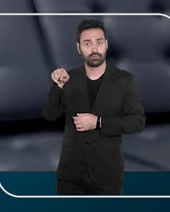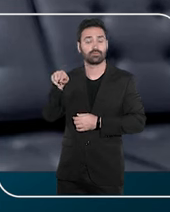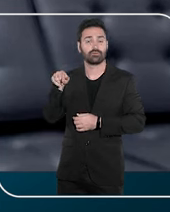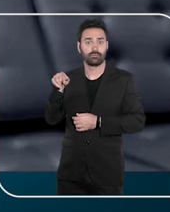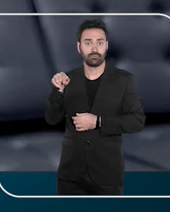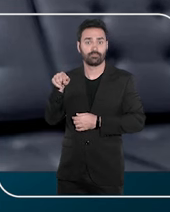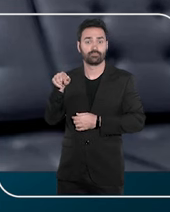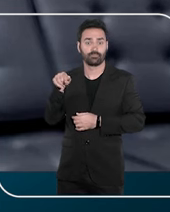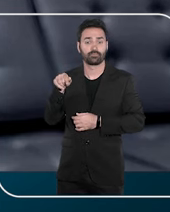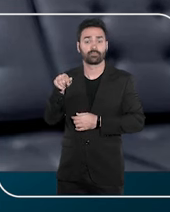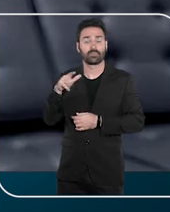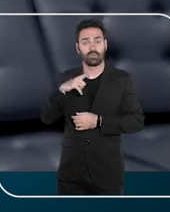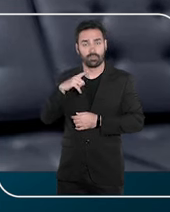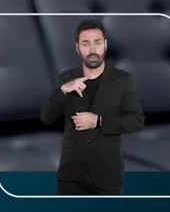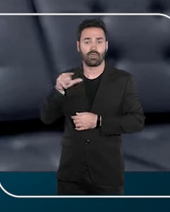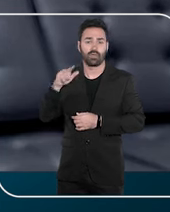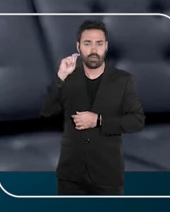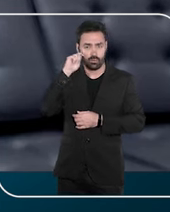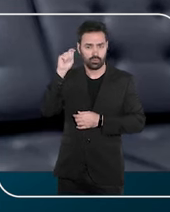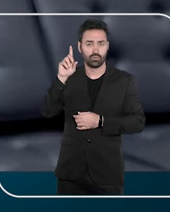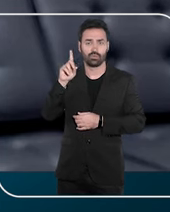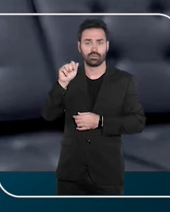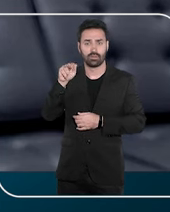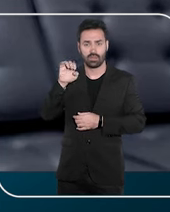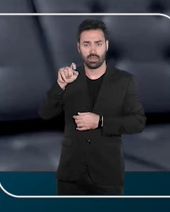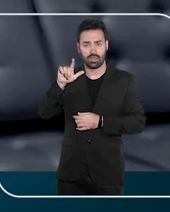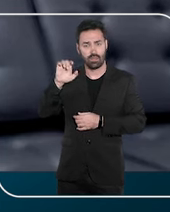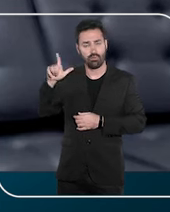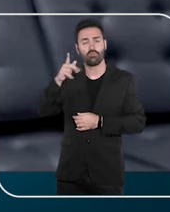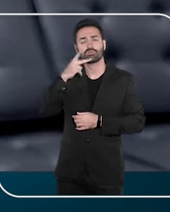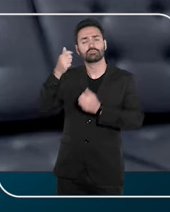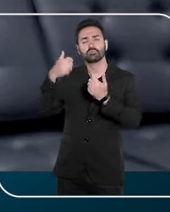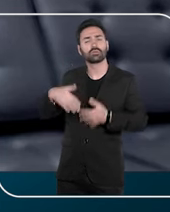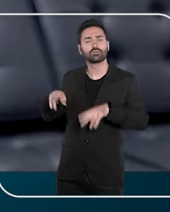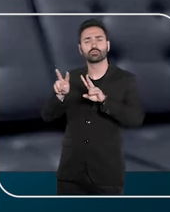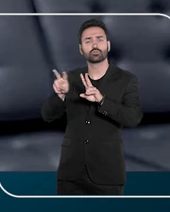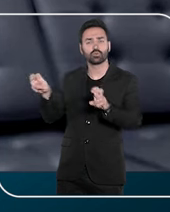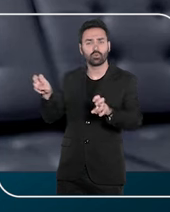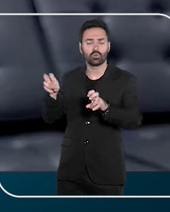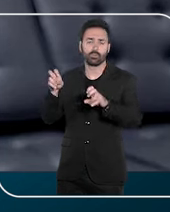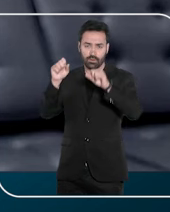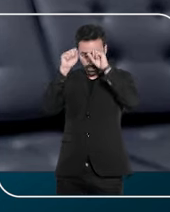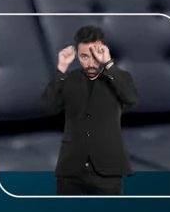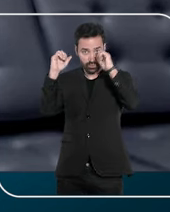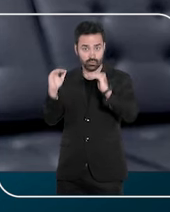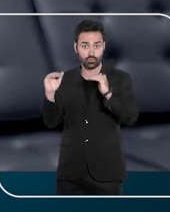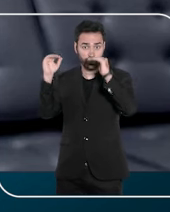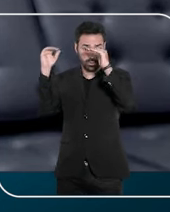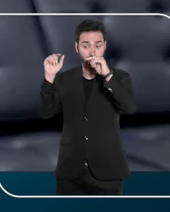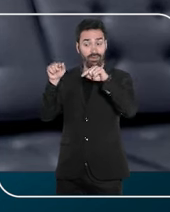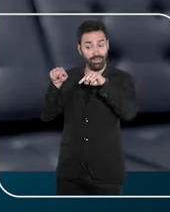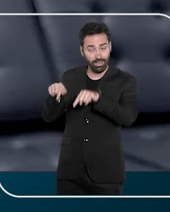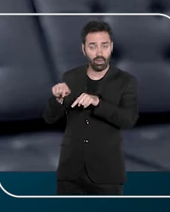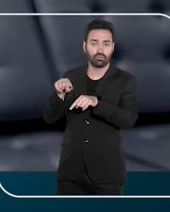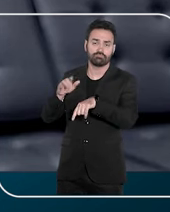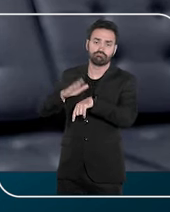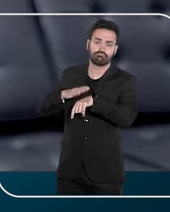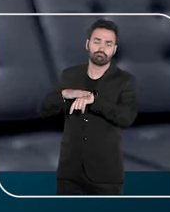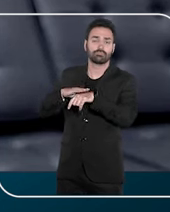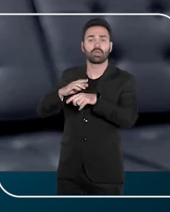Daniel Mistidiero, que fala muito sobre cortes superiores e supremas, uma outra corte responsável basicamente